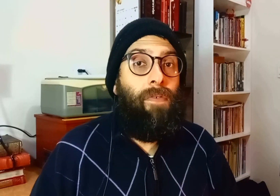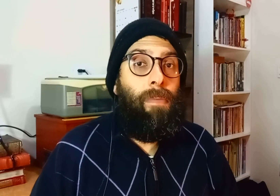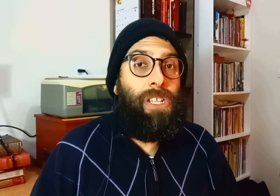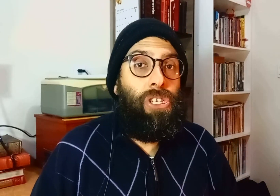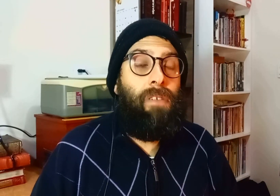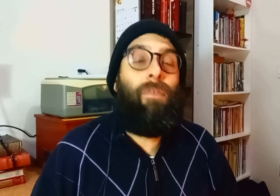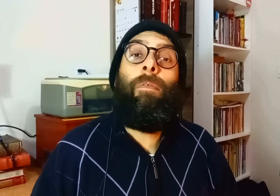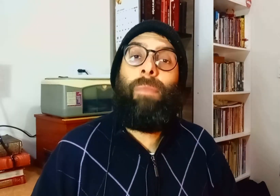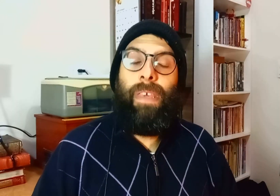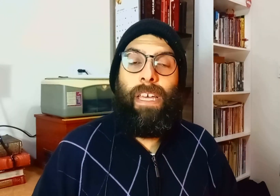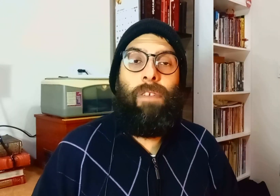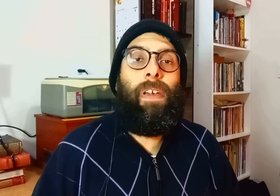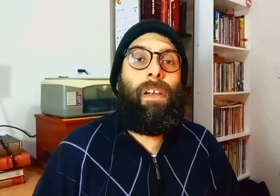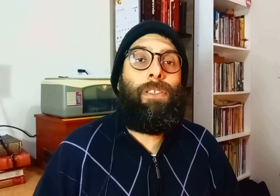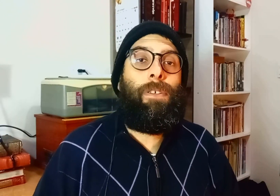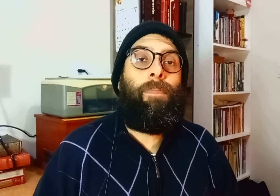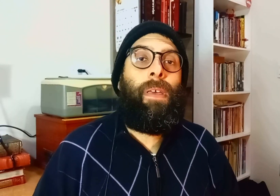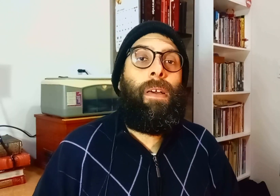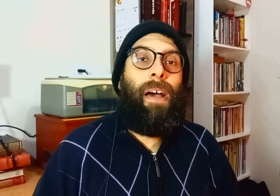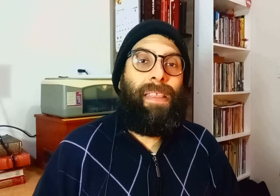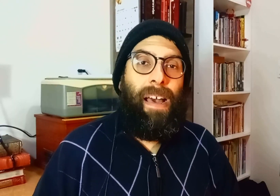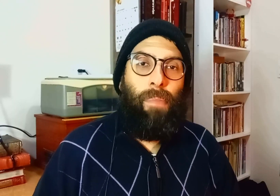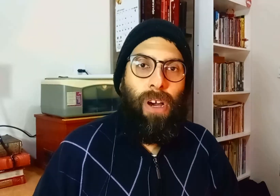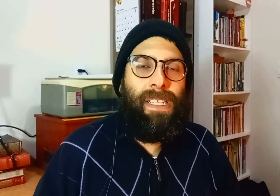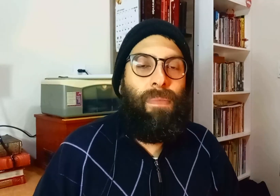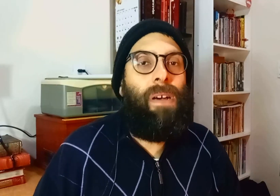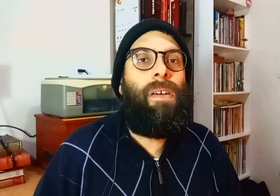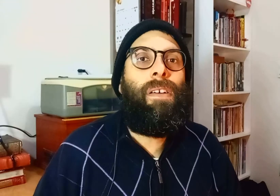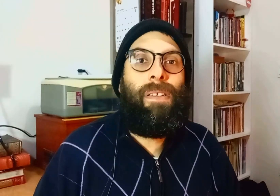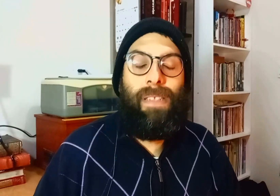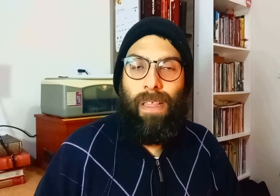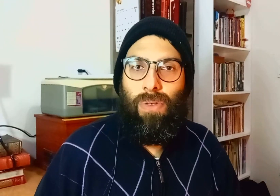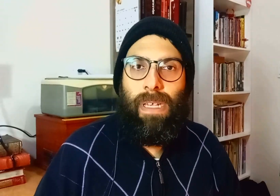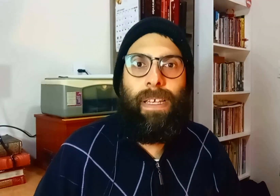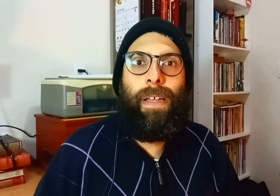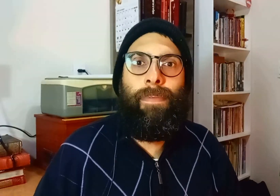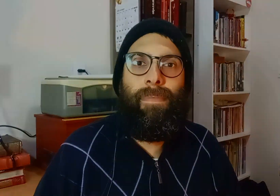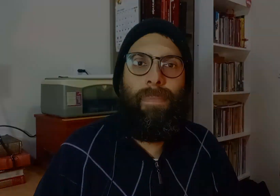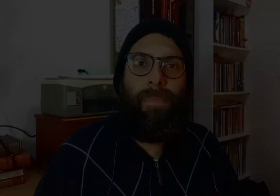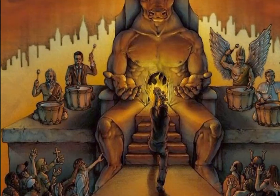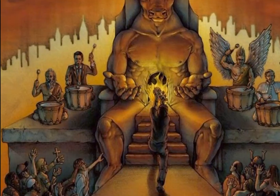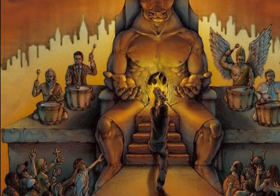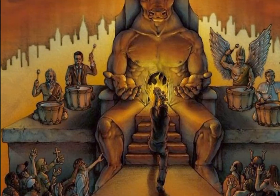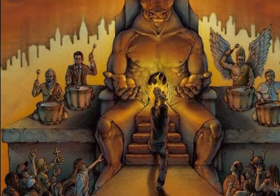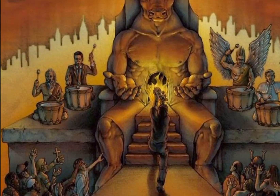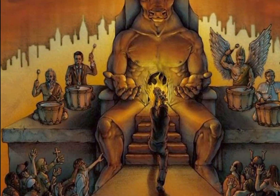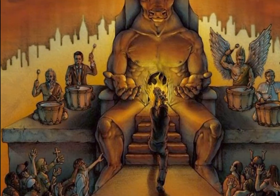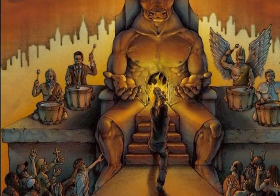conteúdo informativo e edificante. Até a próxima, se Deus quiser.